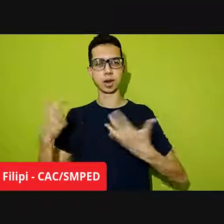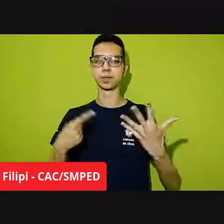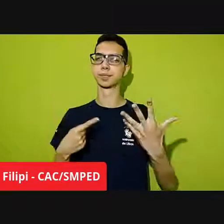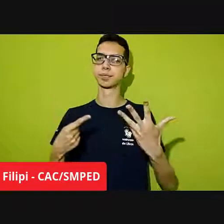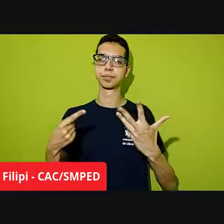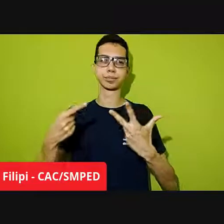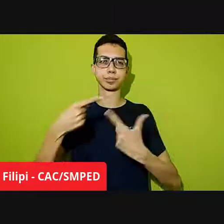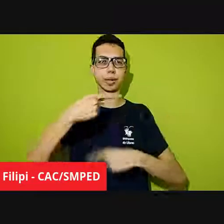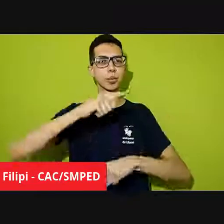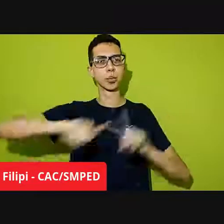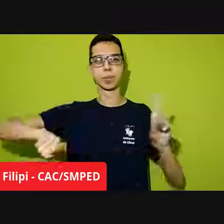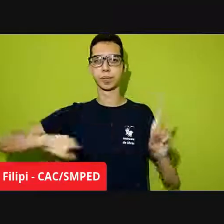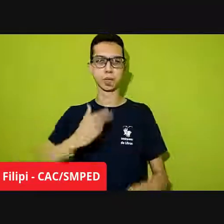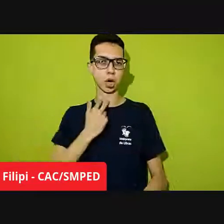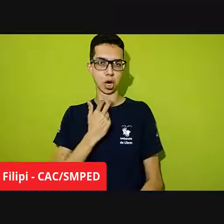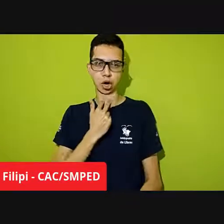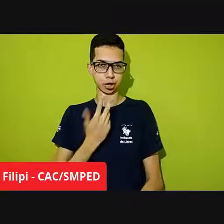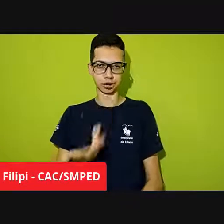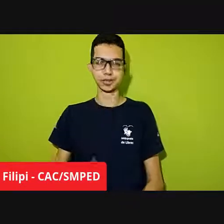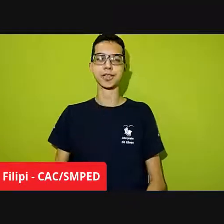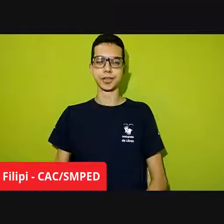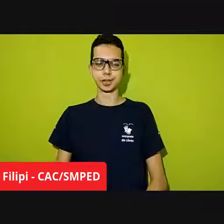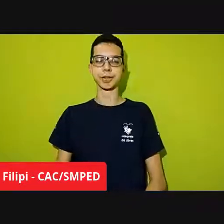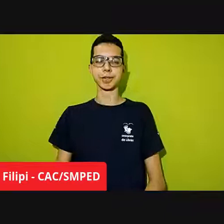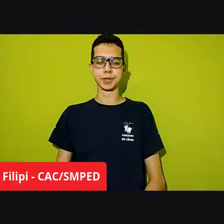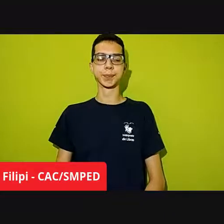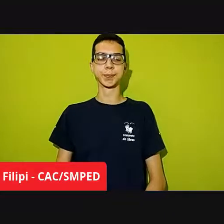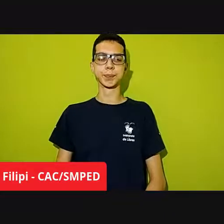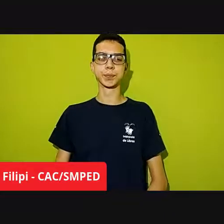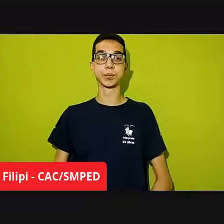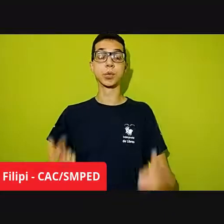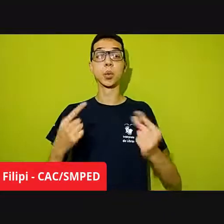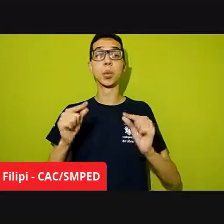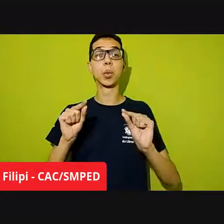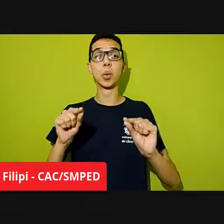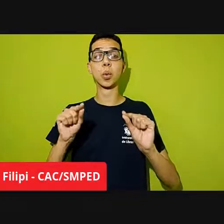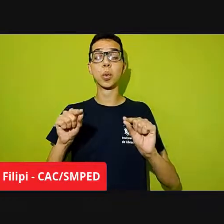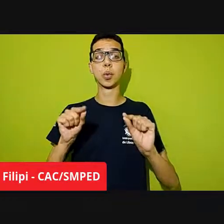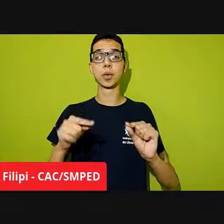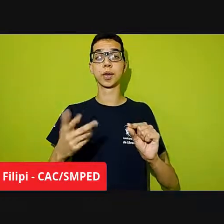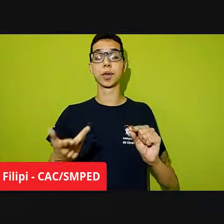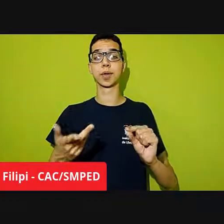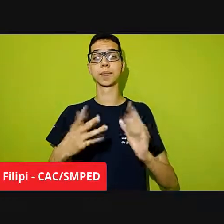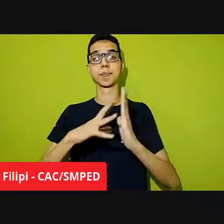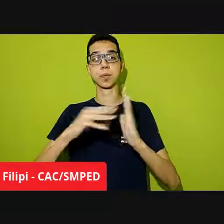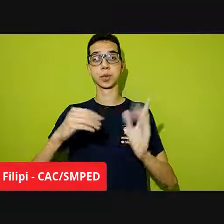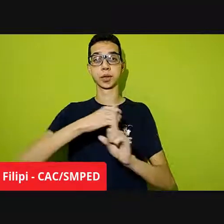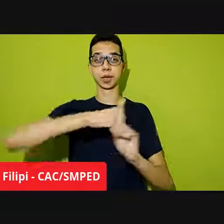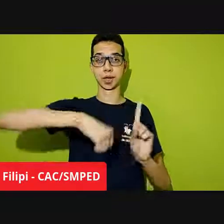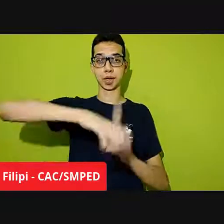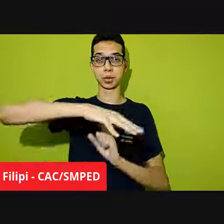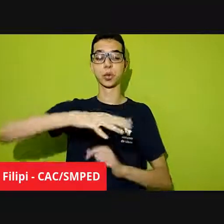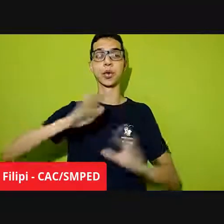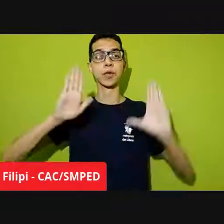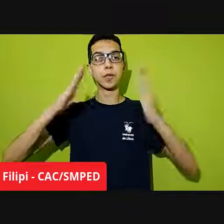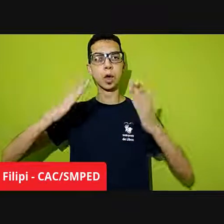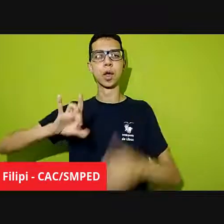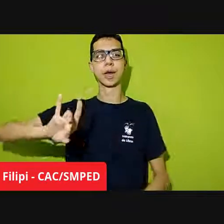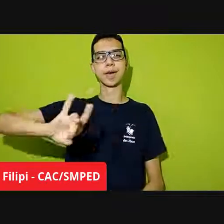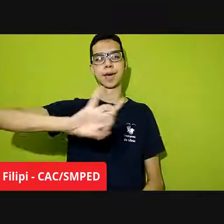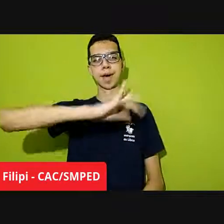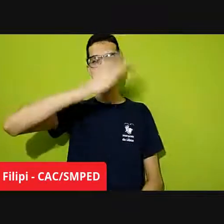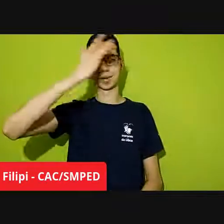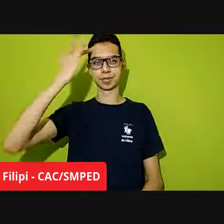E o modelo social, ele foca nas potencialidades, né, na capacidade de cada indivíduo, de cada sujeito, de